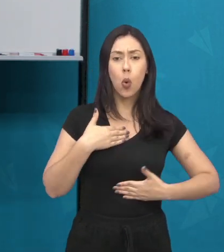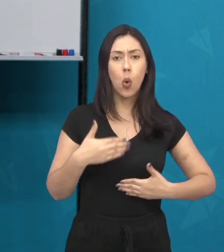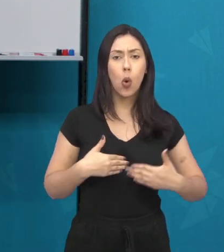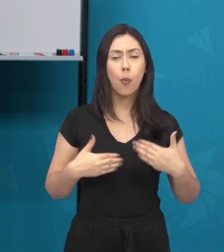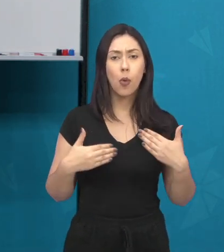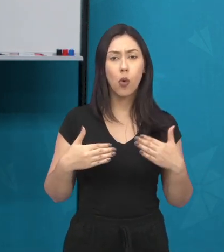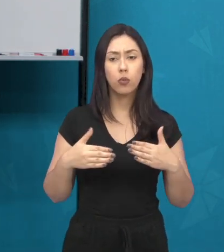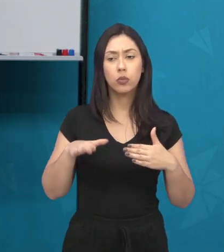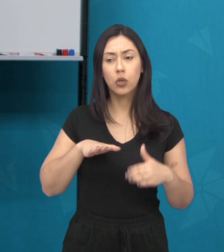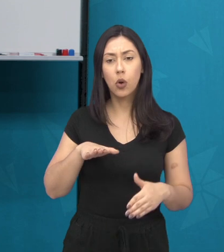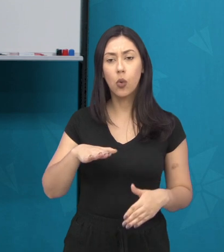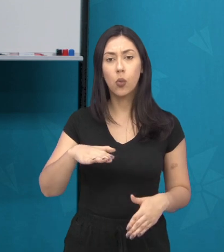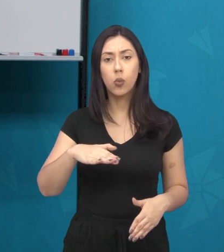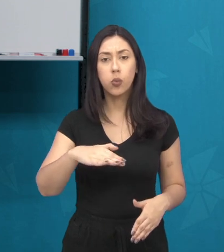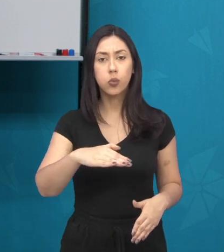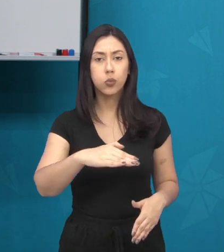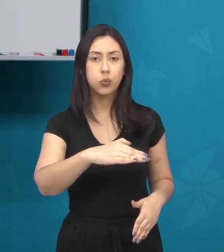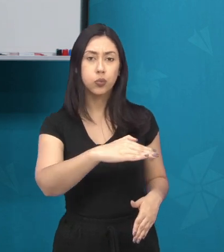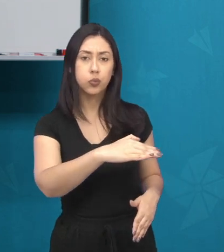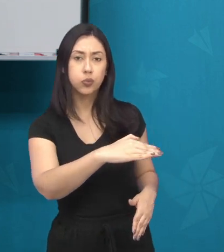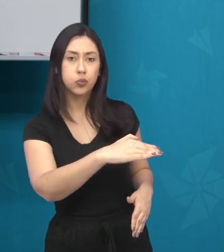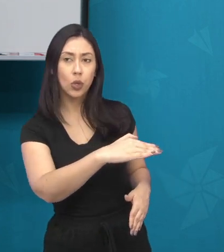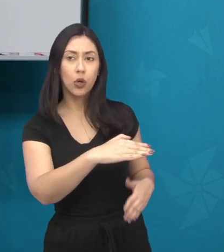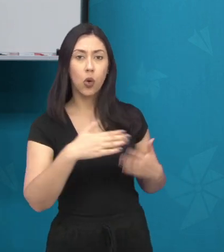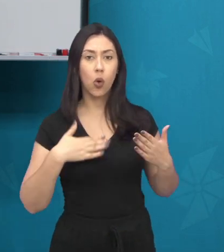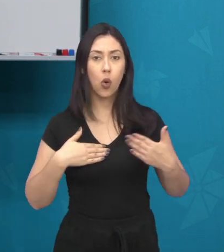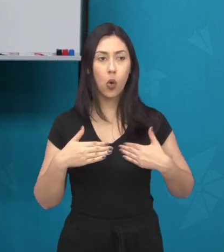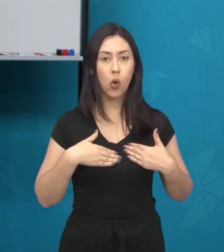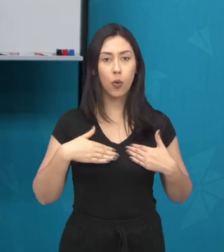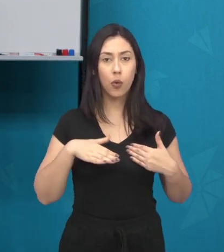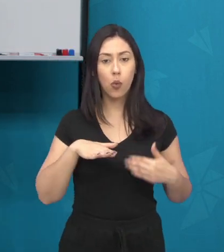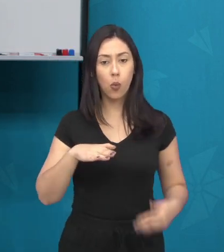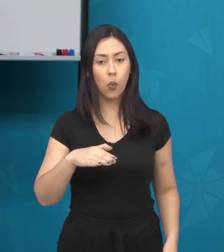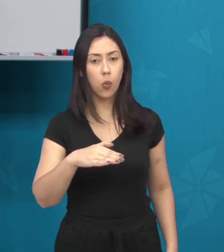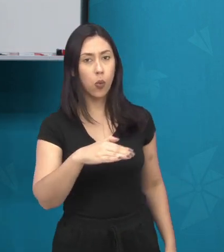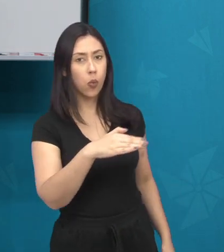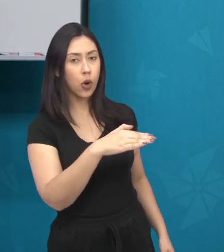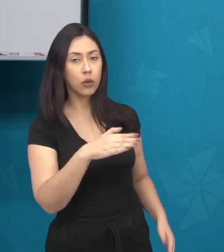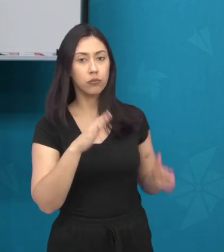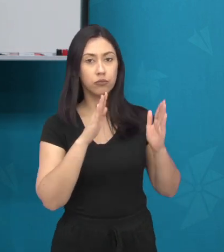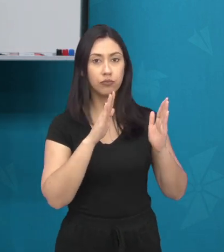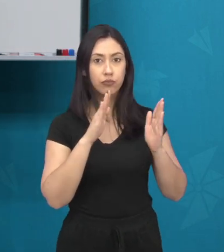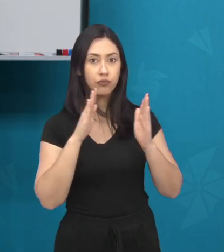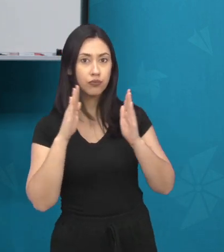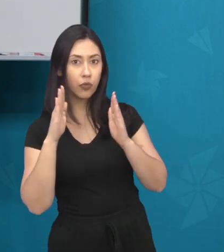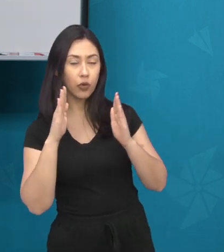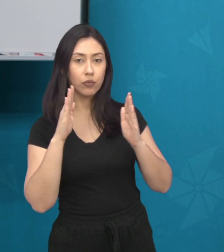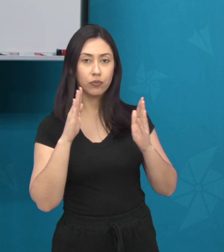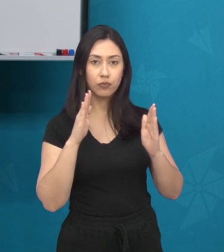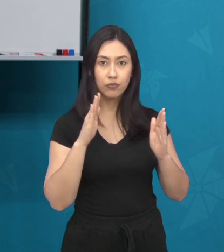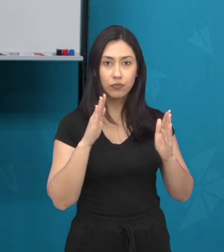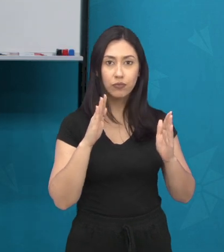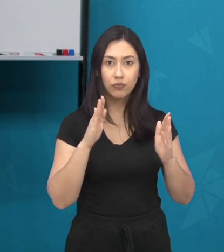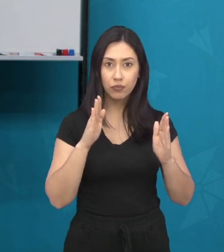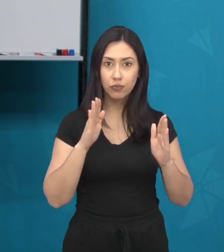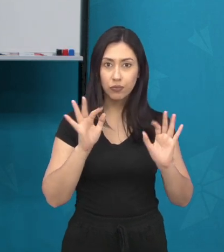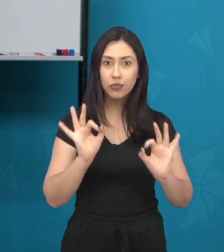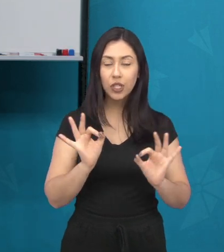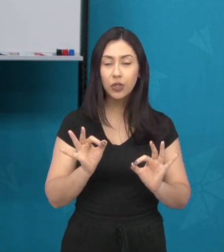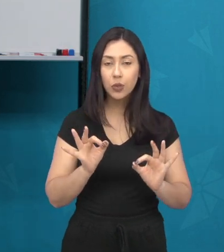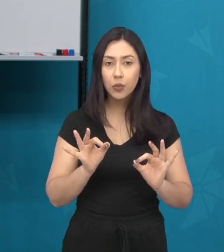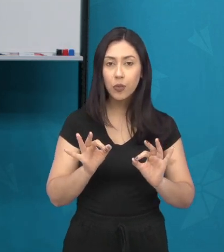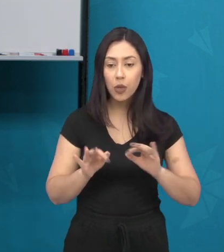pro lado contrário da curva Para para pensar puxa na memória aí você tá reto tranquilo quando o corpo tem quando o carro